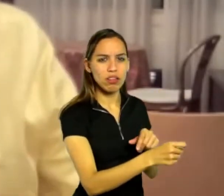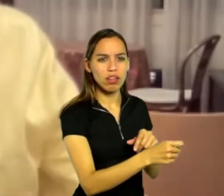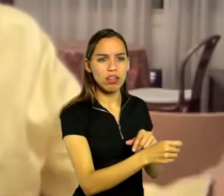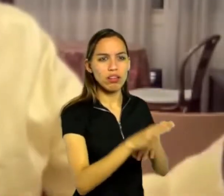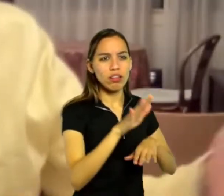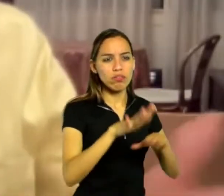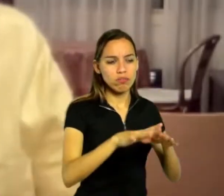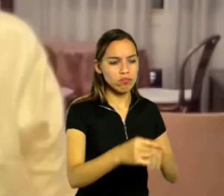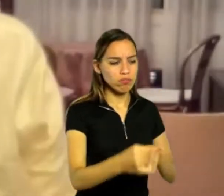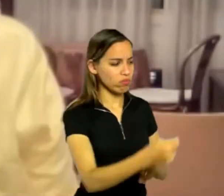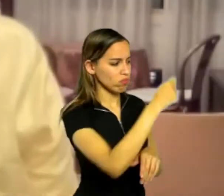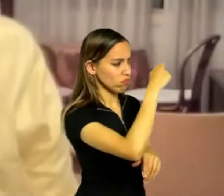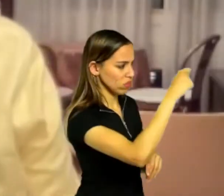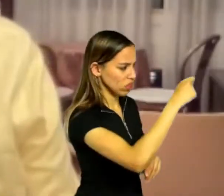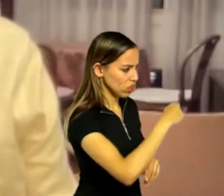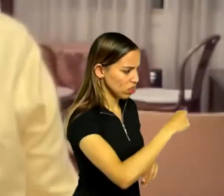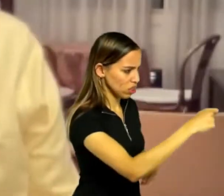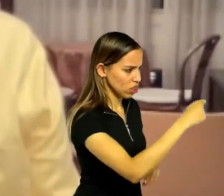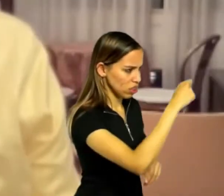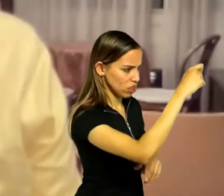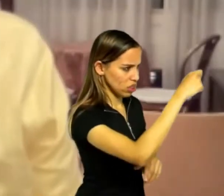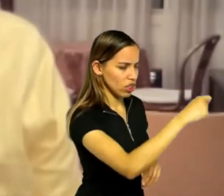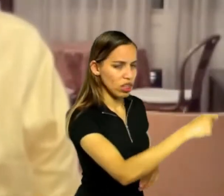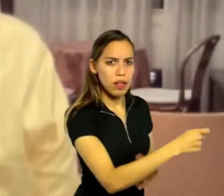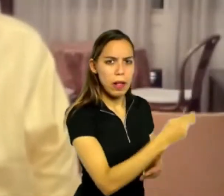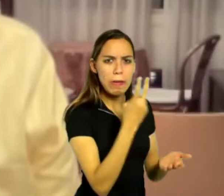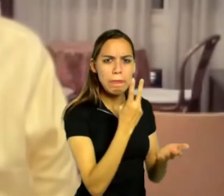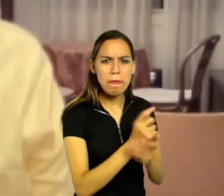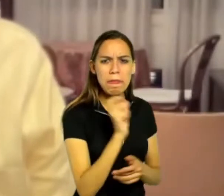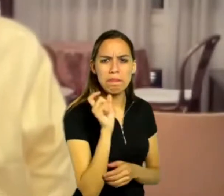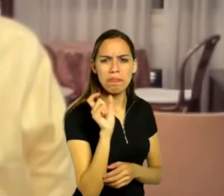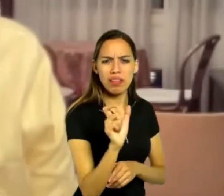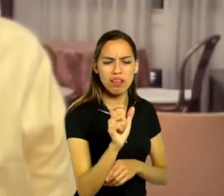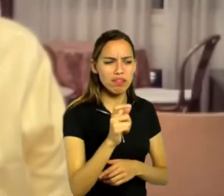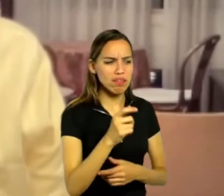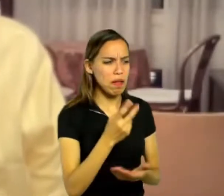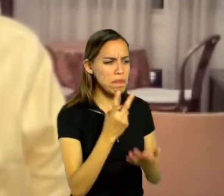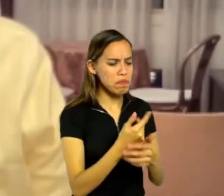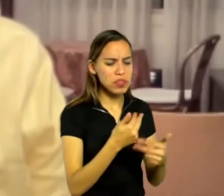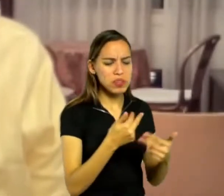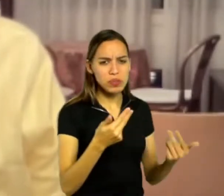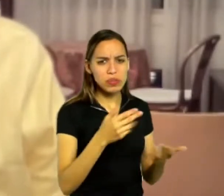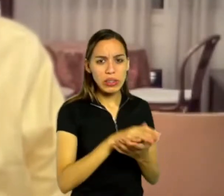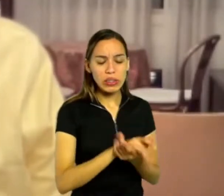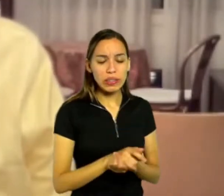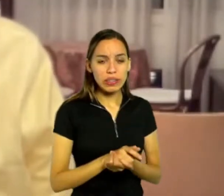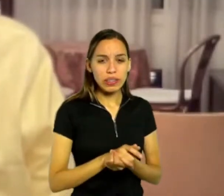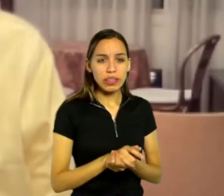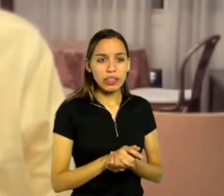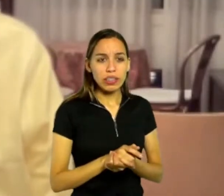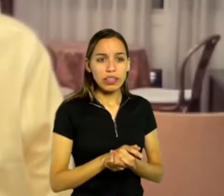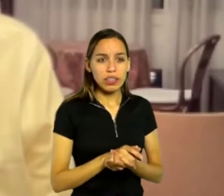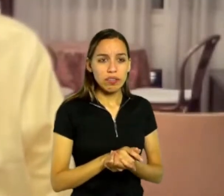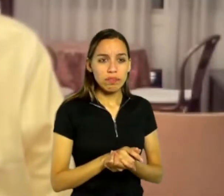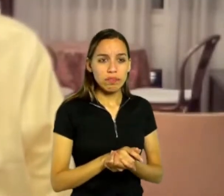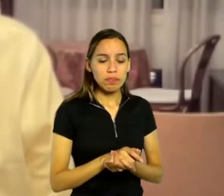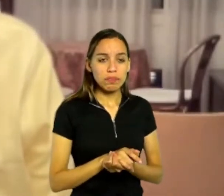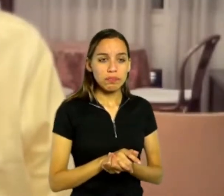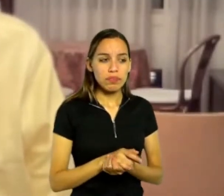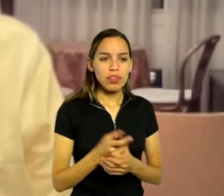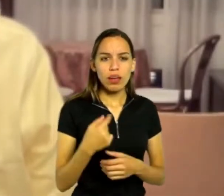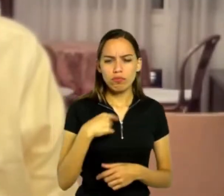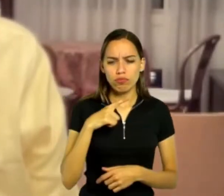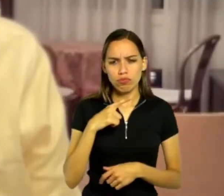dando a aula com as mesmas palavras, né? Muito provavelmente, né? Então, eu tive todo esse treinamento, que